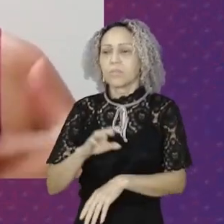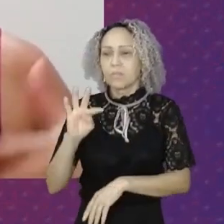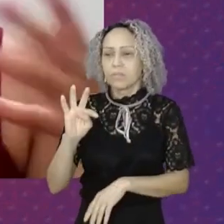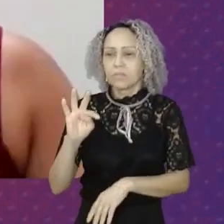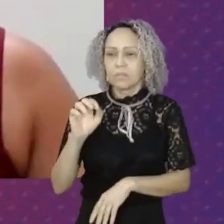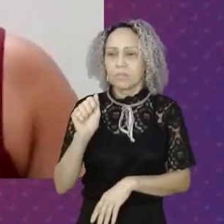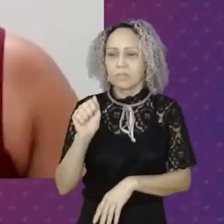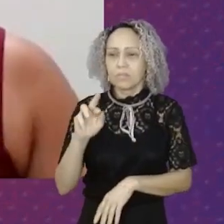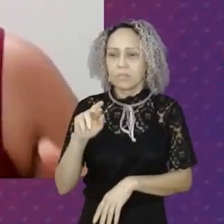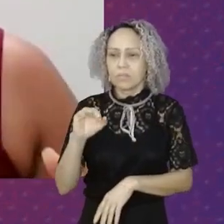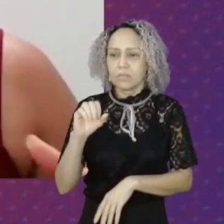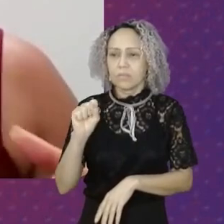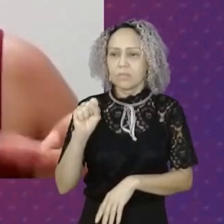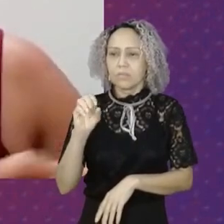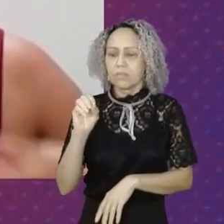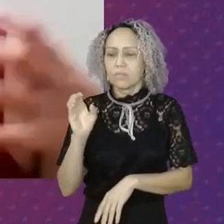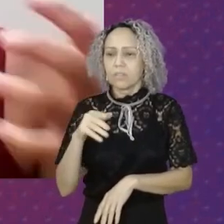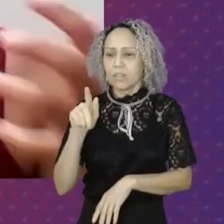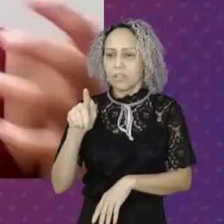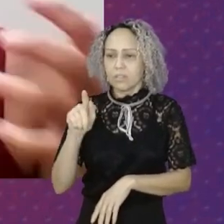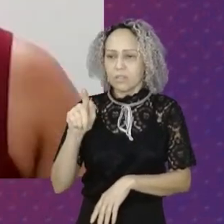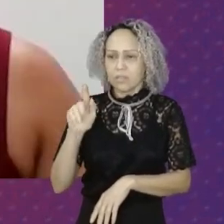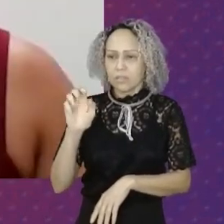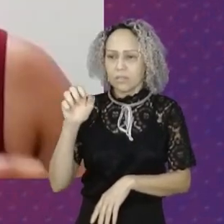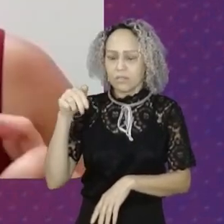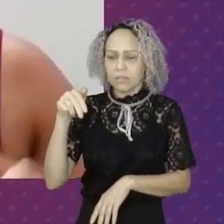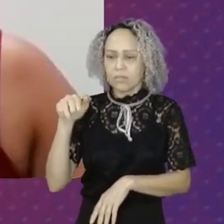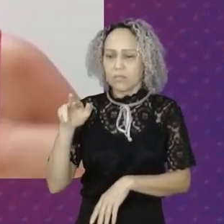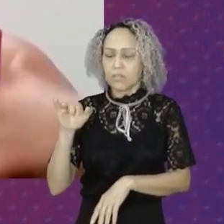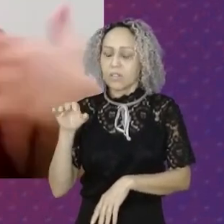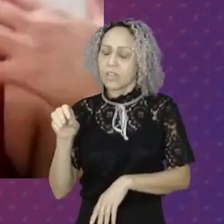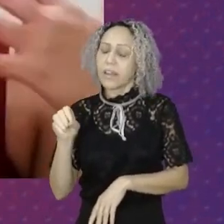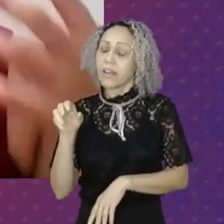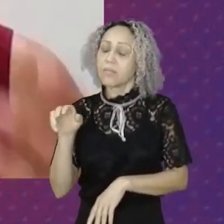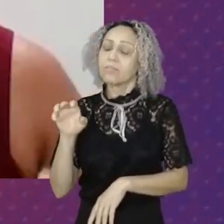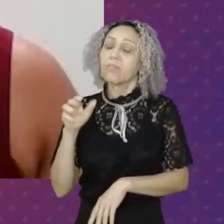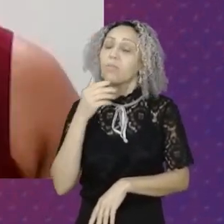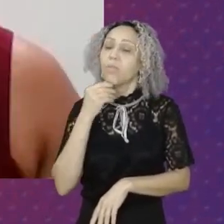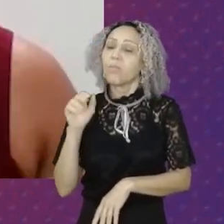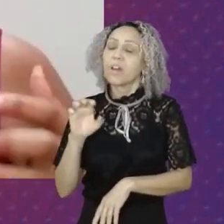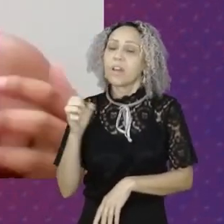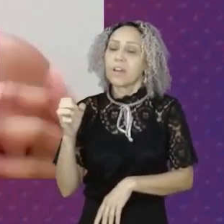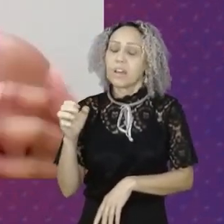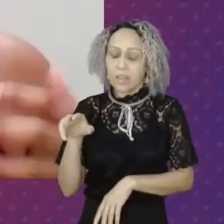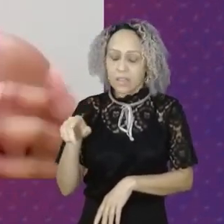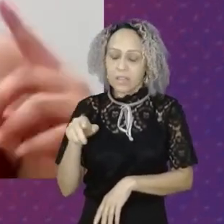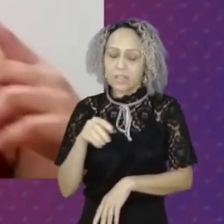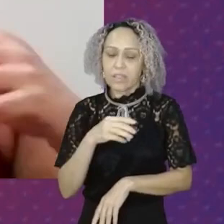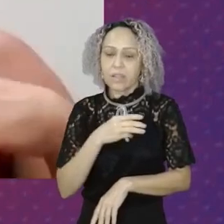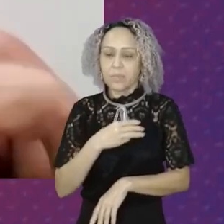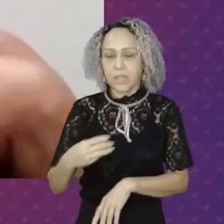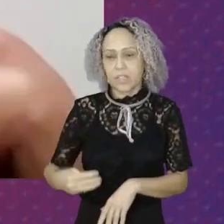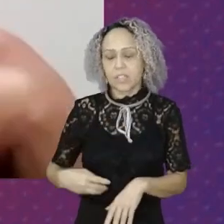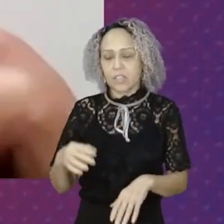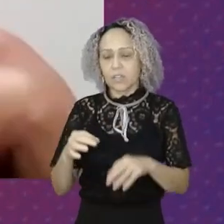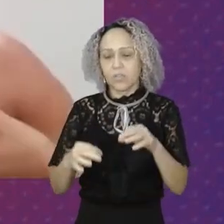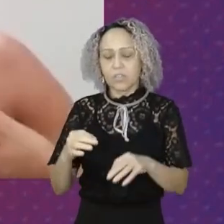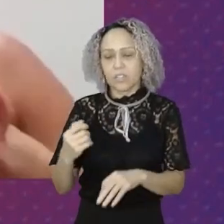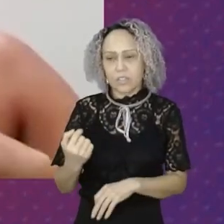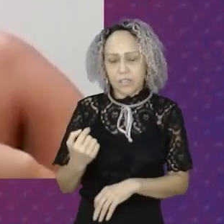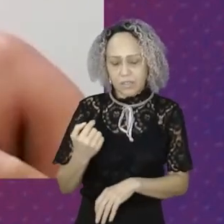ele surge nessa perspectiva, né, de construir uma política de segurança que tenha como base a garantia de direitos, em especial